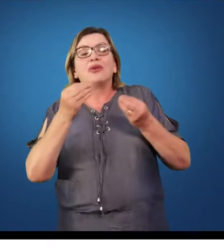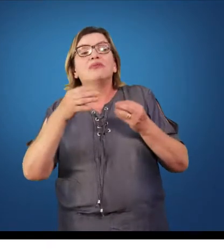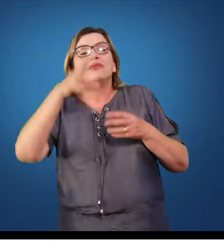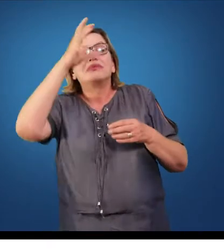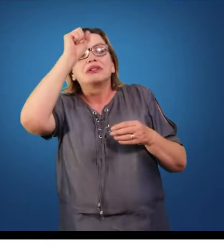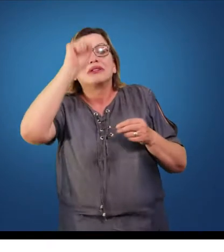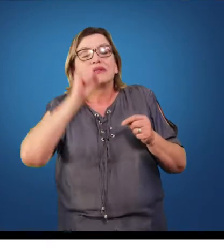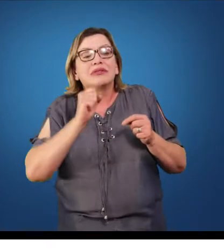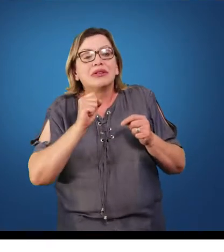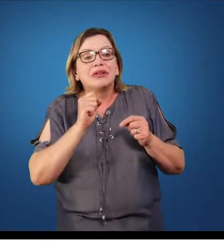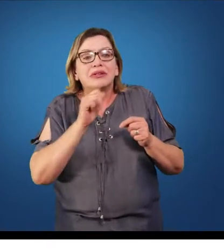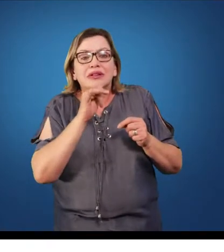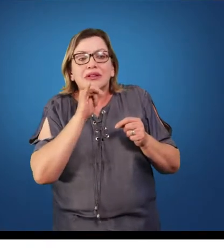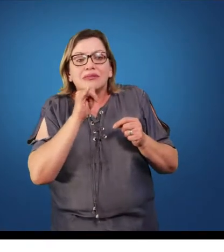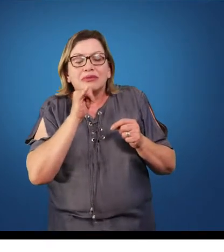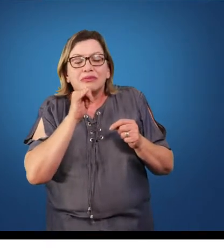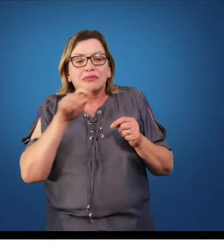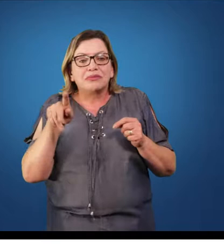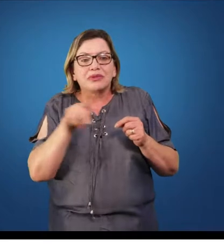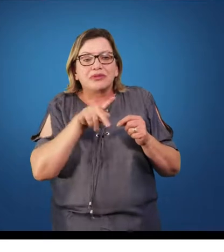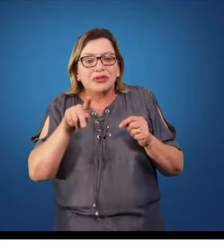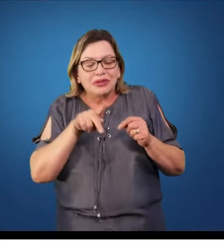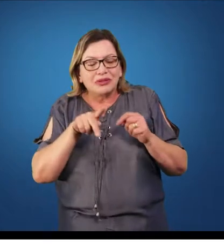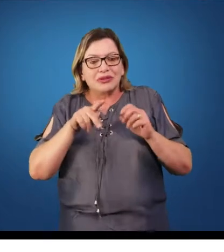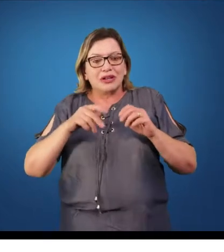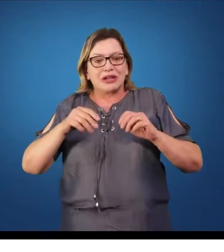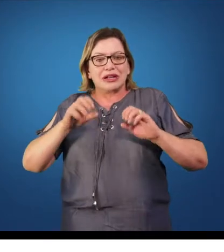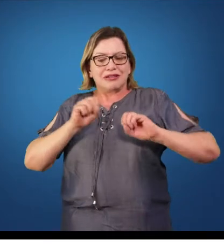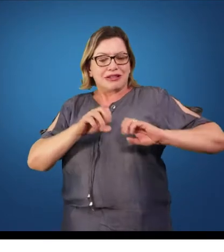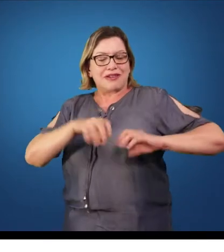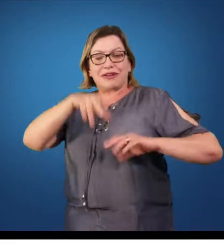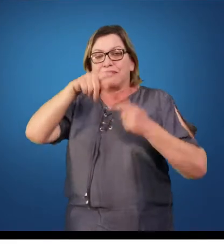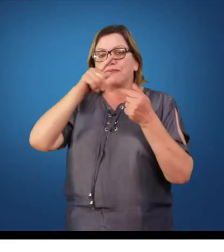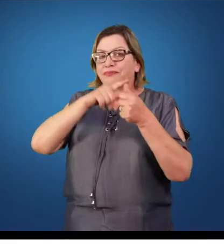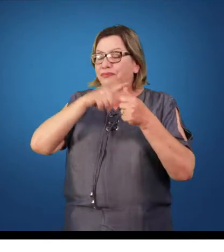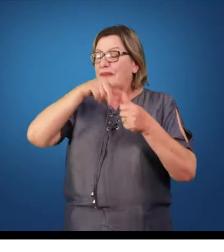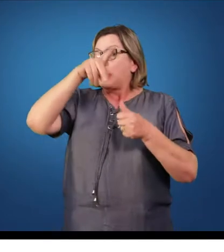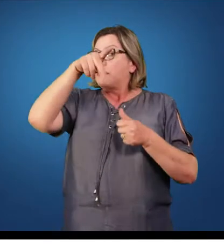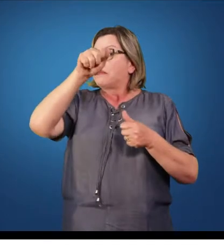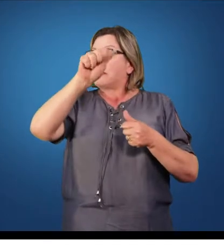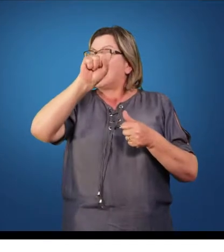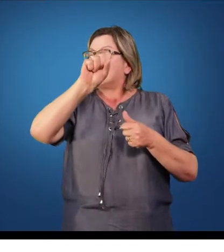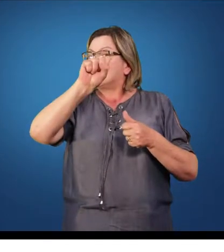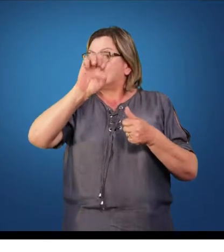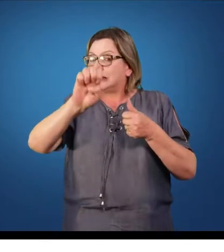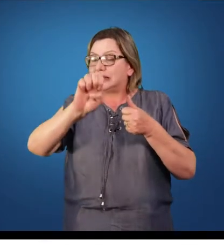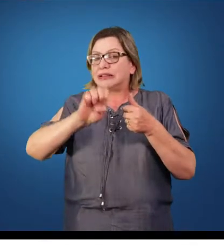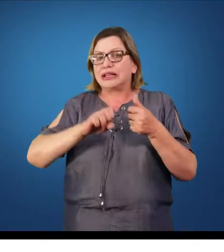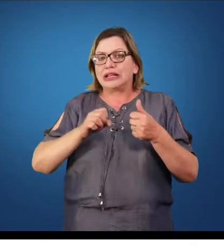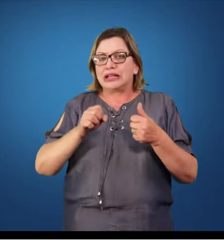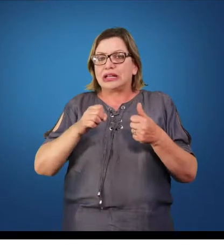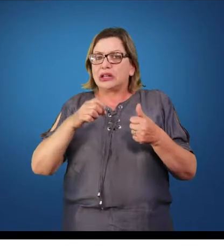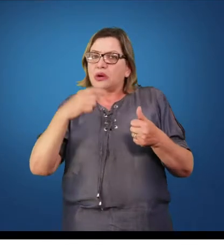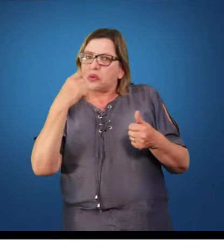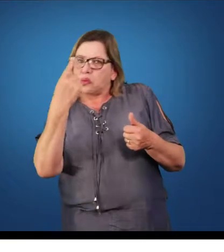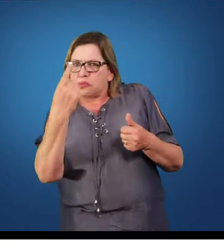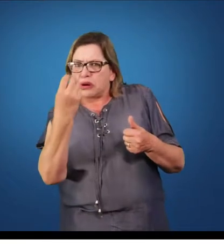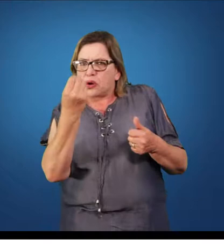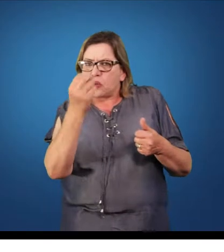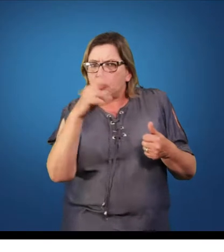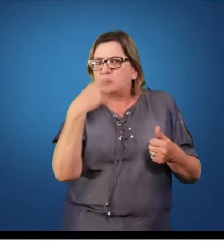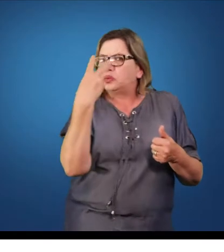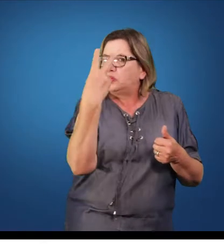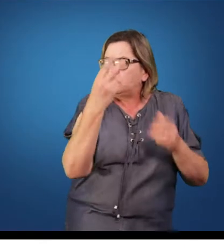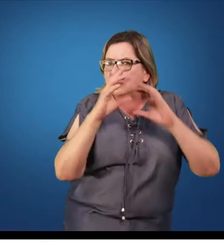Por exemplo, o professor ia ensinar o passe, né? Ele, quando tinha uma ou duas bolas apenas, não é